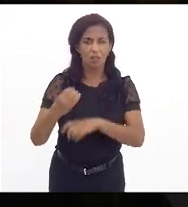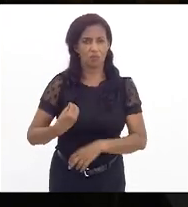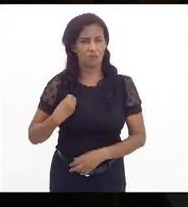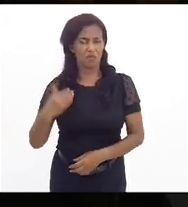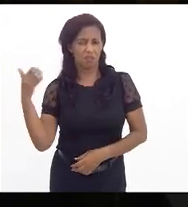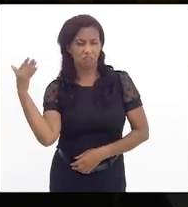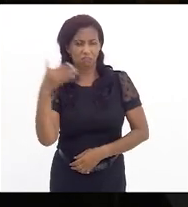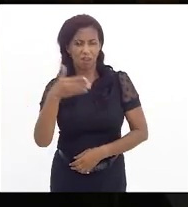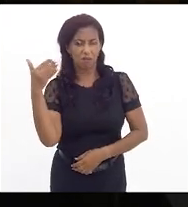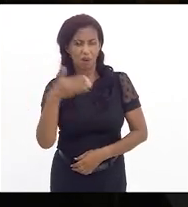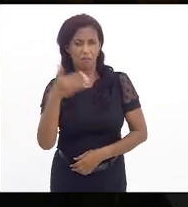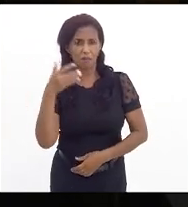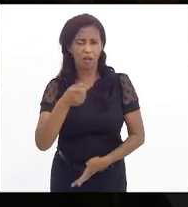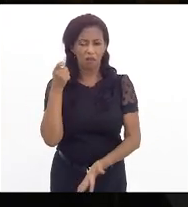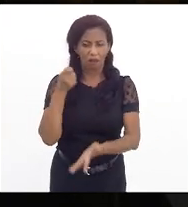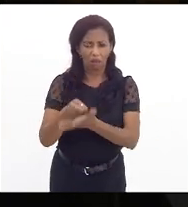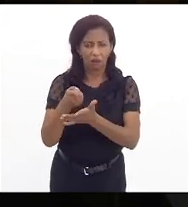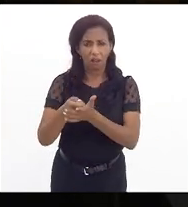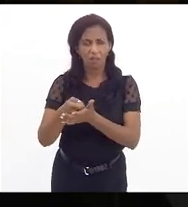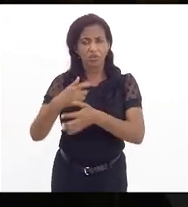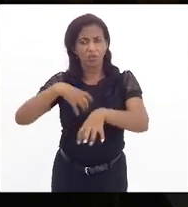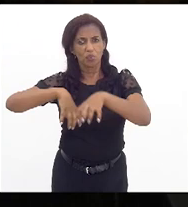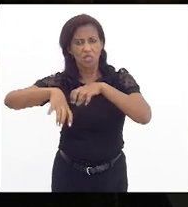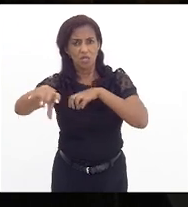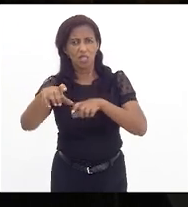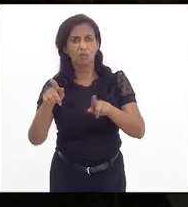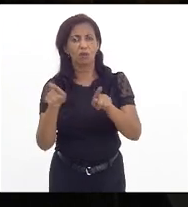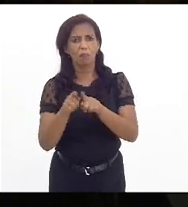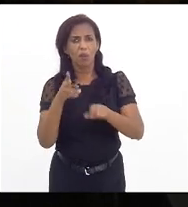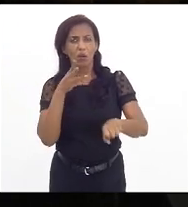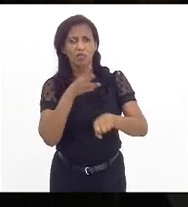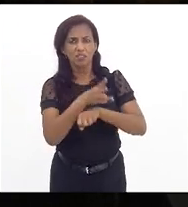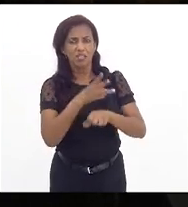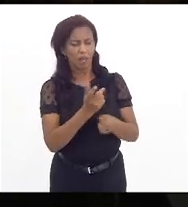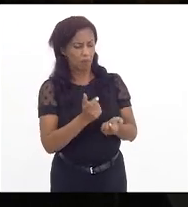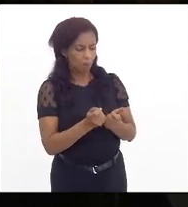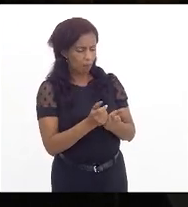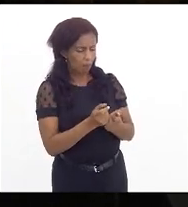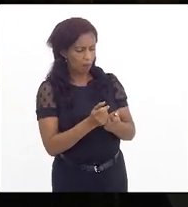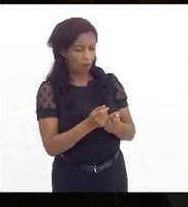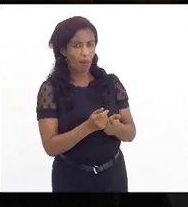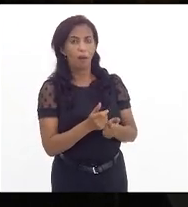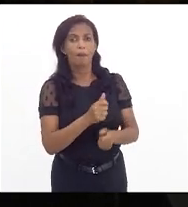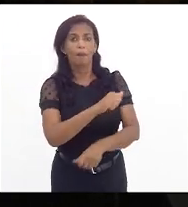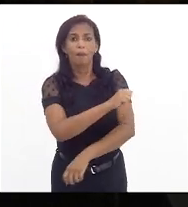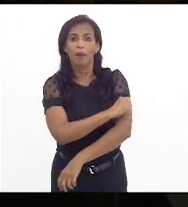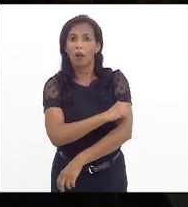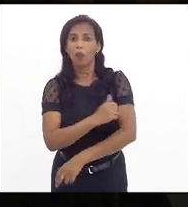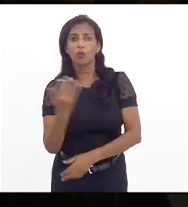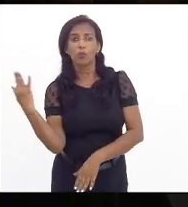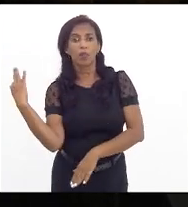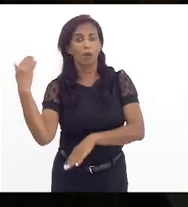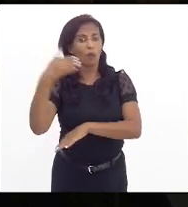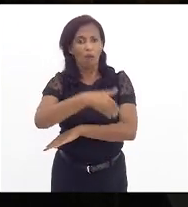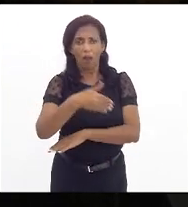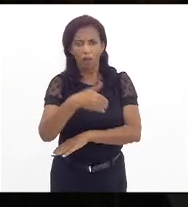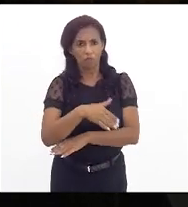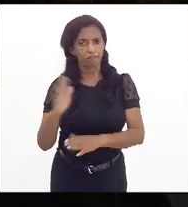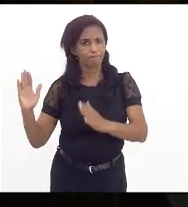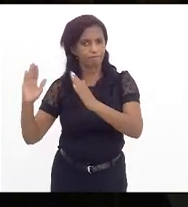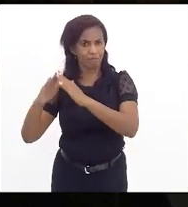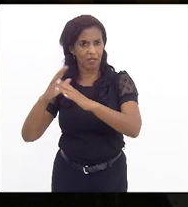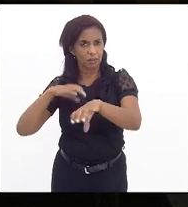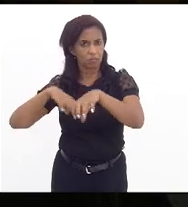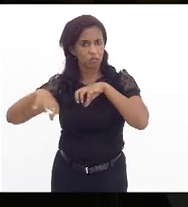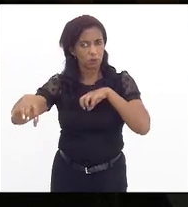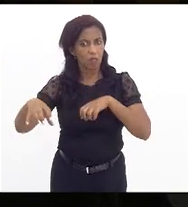e garantindo o ensino remoto através do WhatsApp para os estudantes que não estão frequentando a escola. É